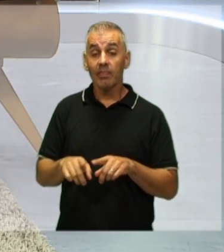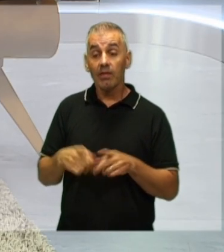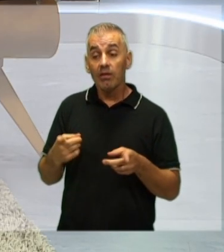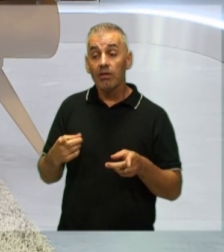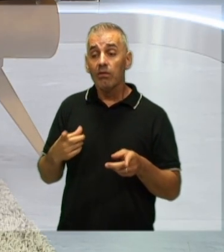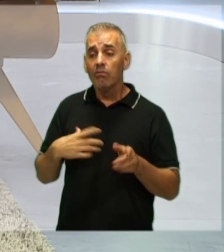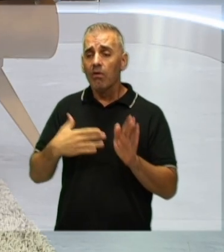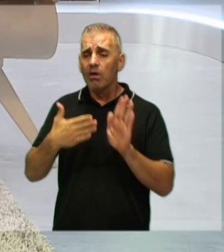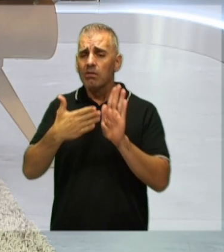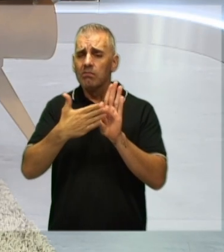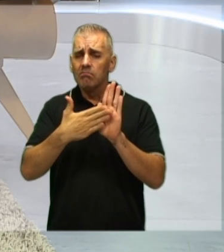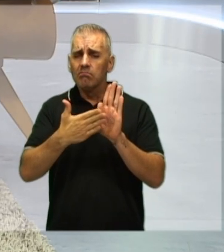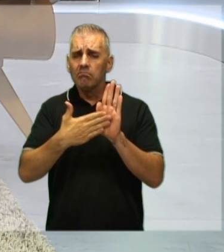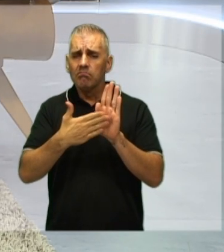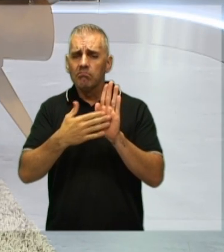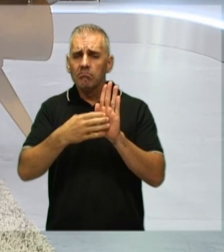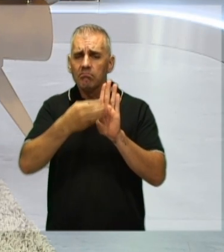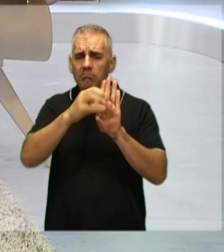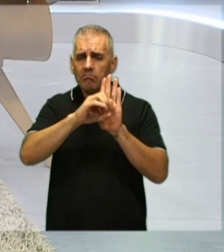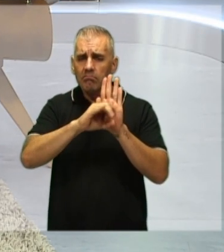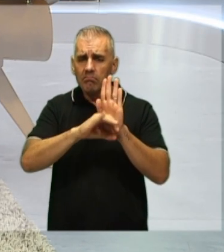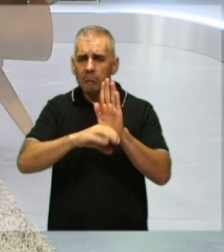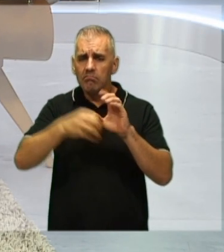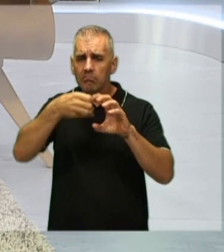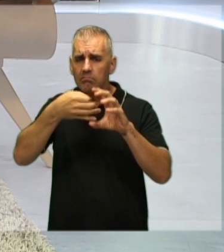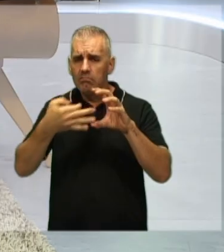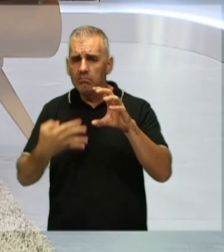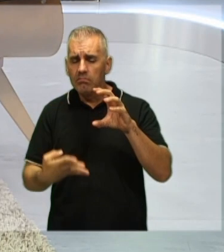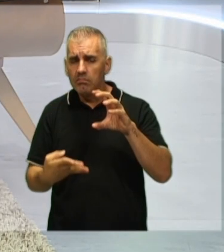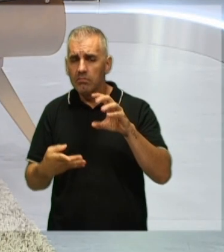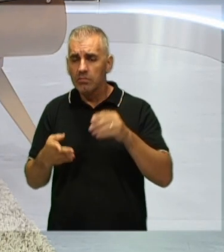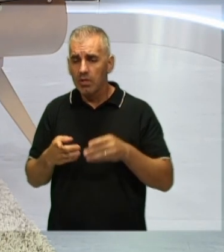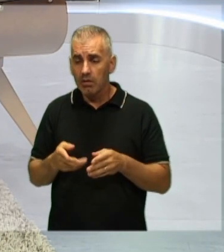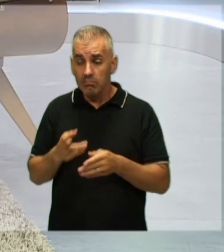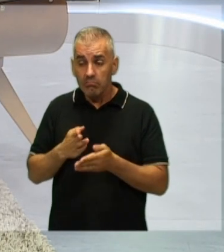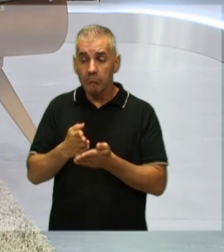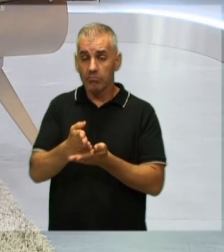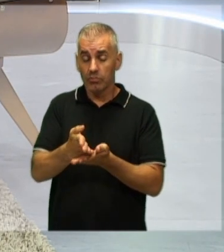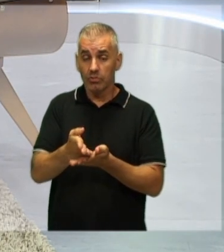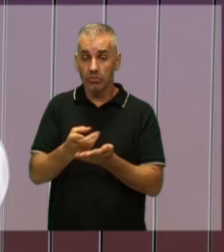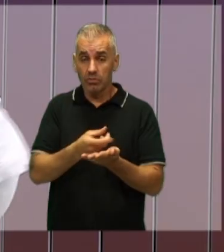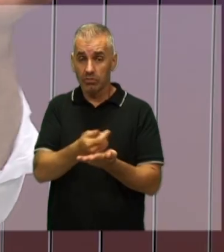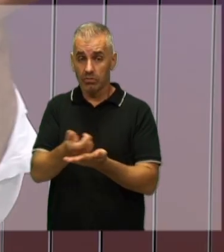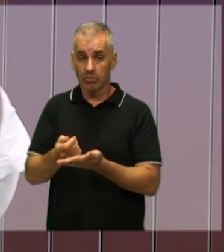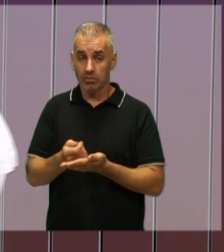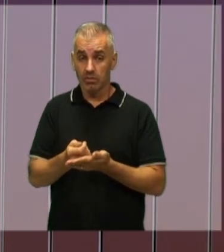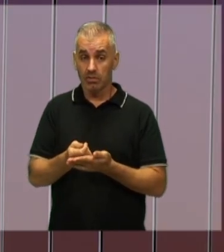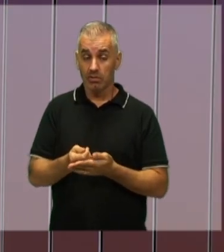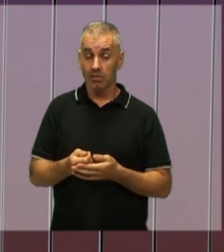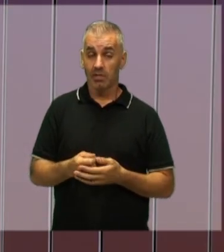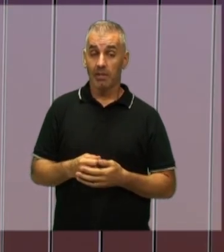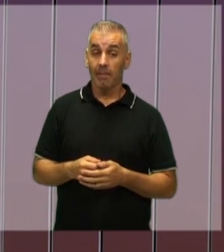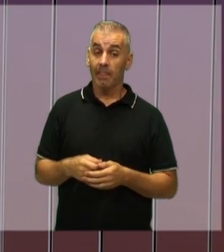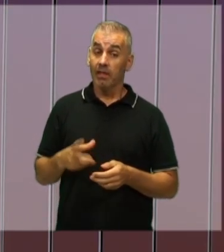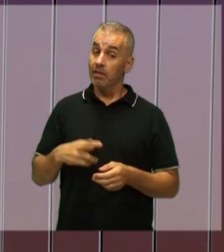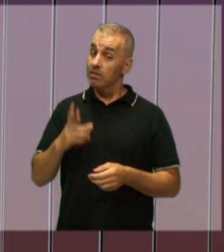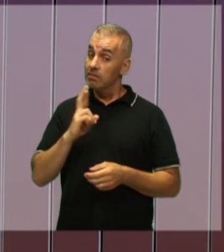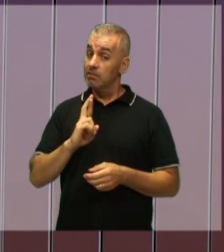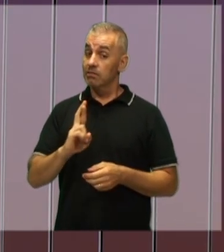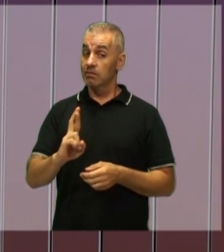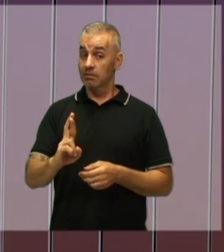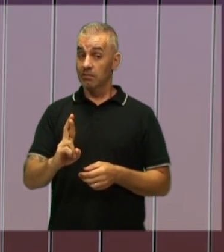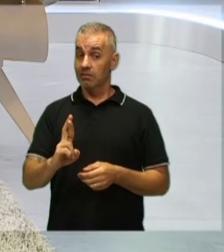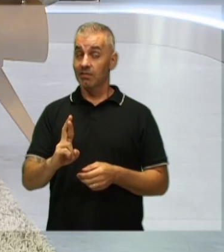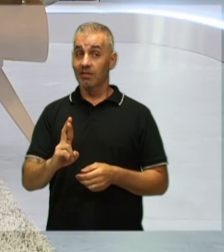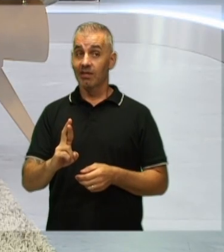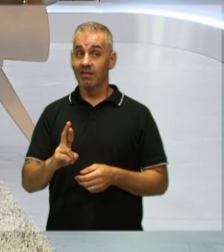critérios para a destinação dessas emendas, vereador? Antes de responder, de repente vocês fazem o corte aí, né? Soraya entregou aqui